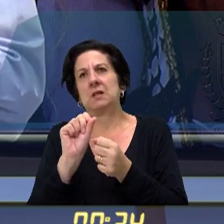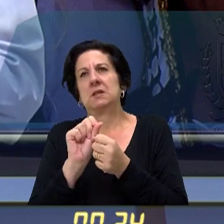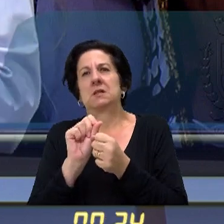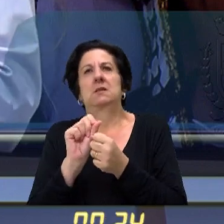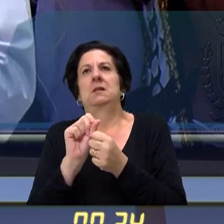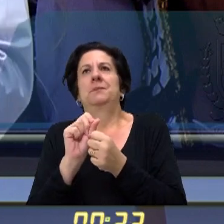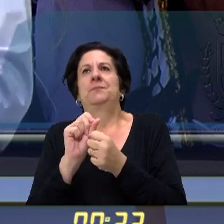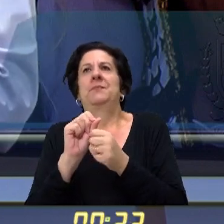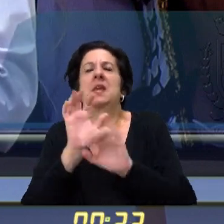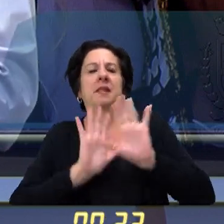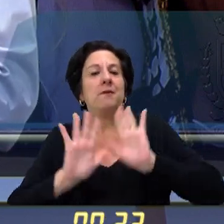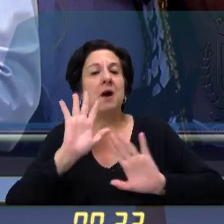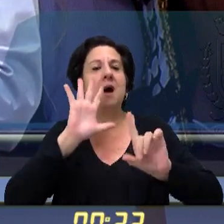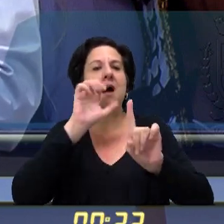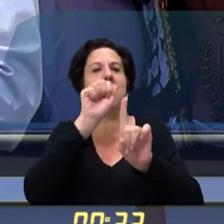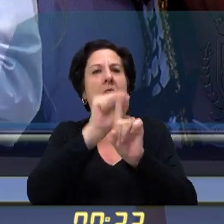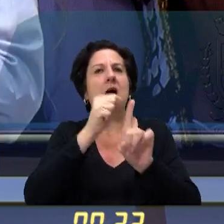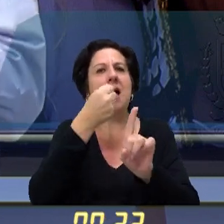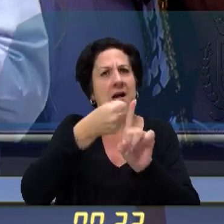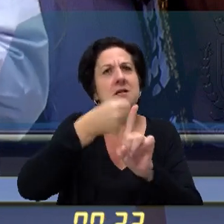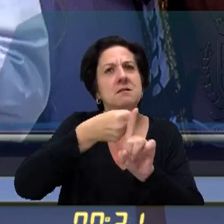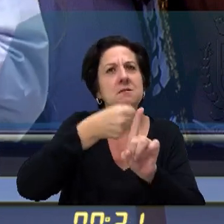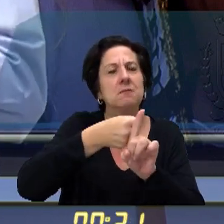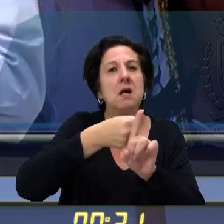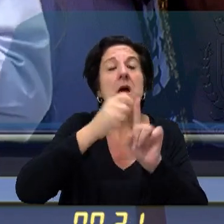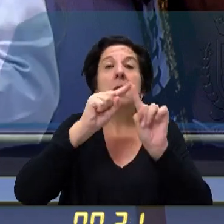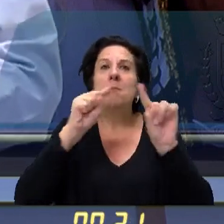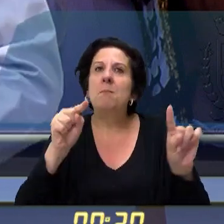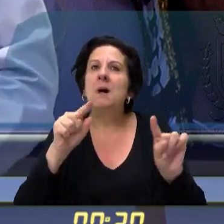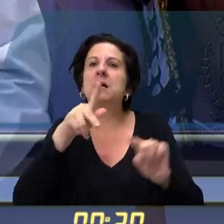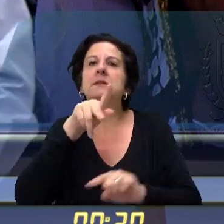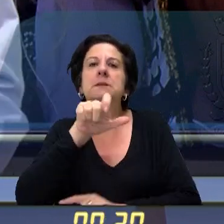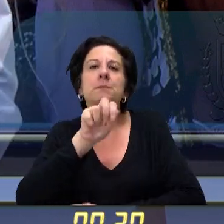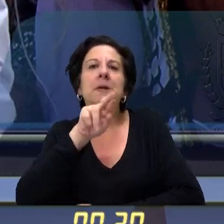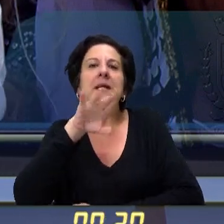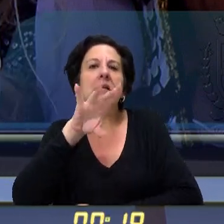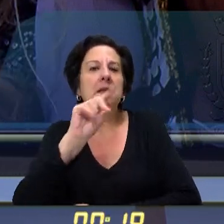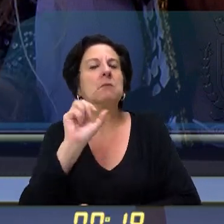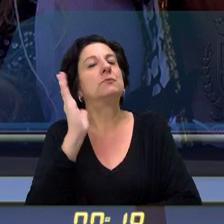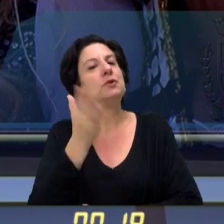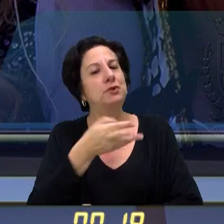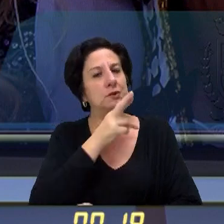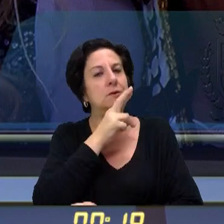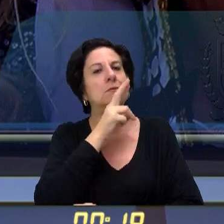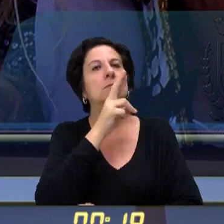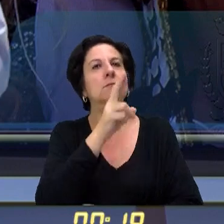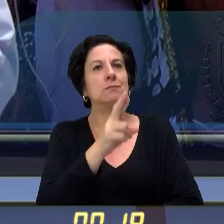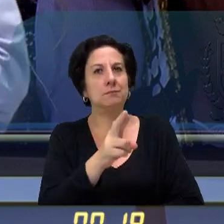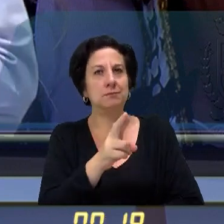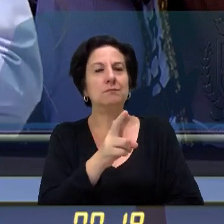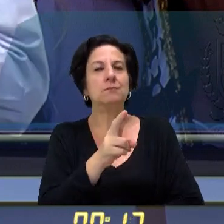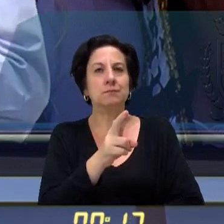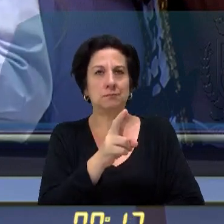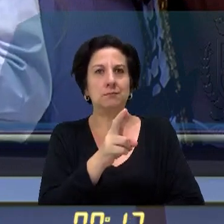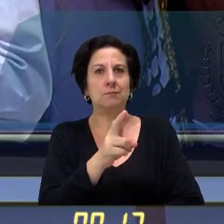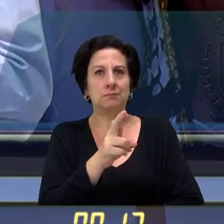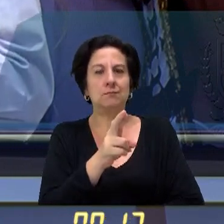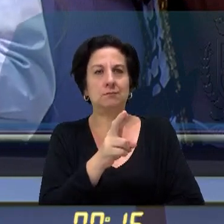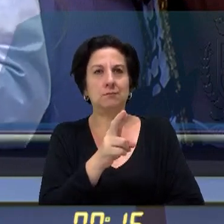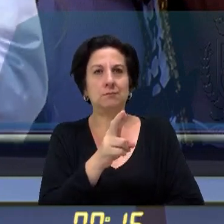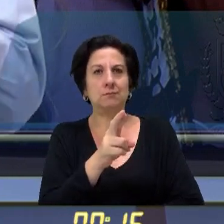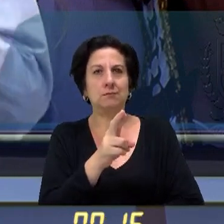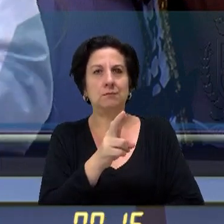a apologia da agressão, mas Paredão já deu o recado. Tamanha, olha, senhores que lidam com a